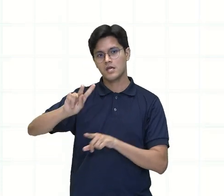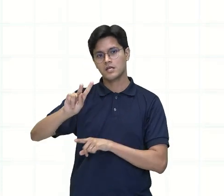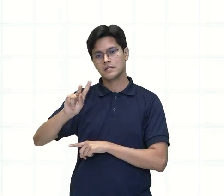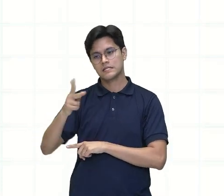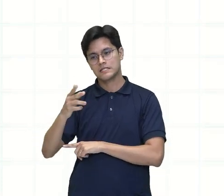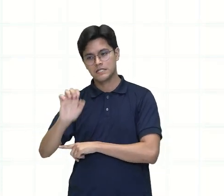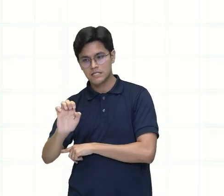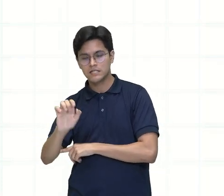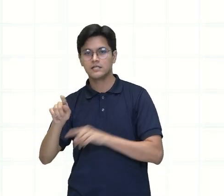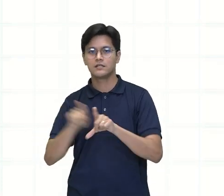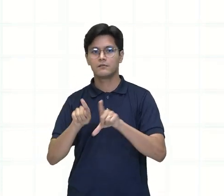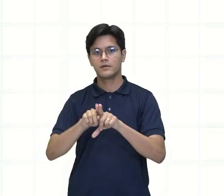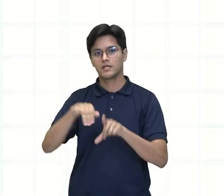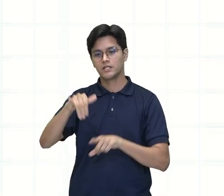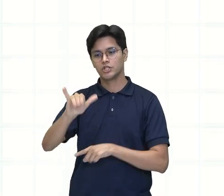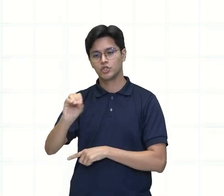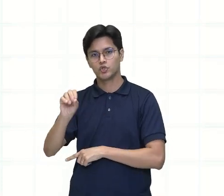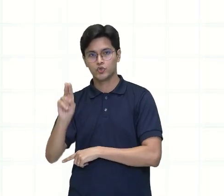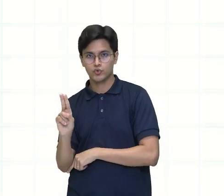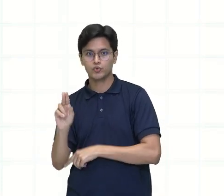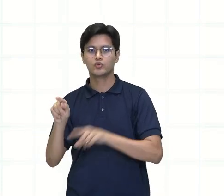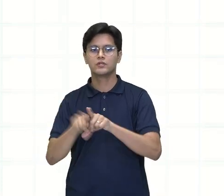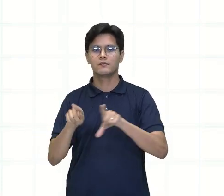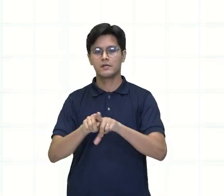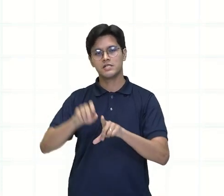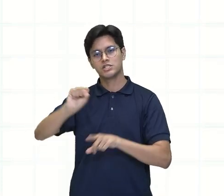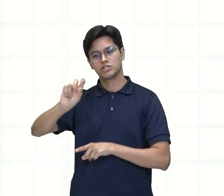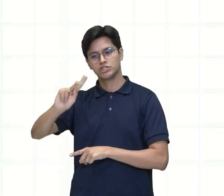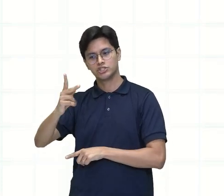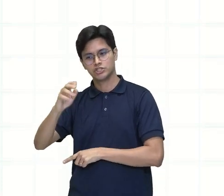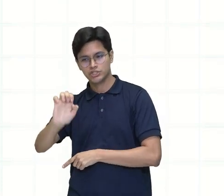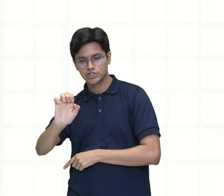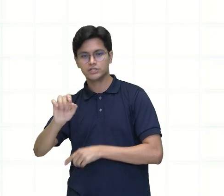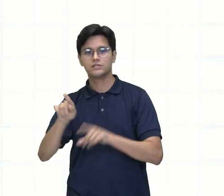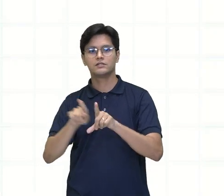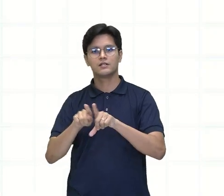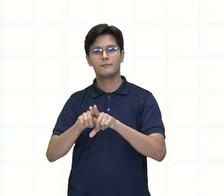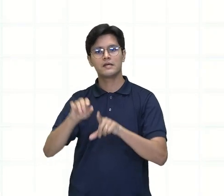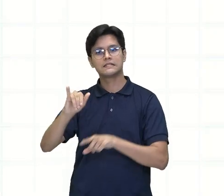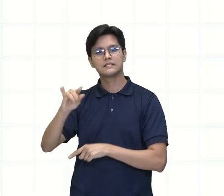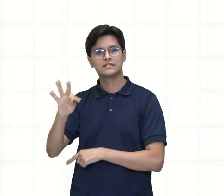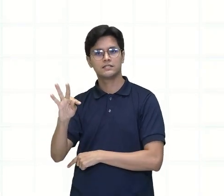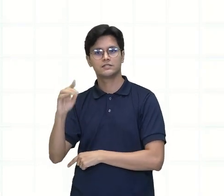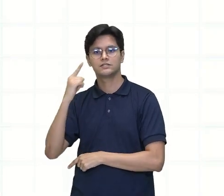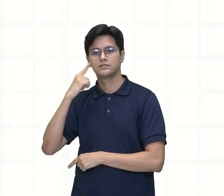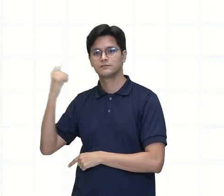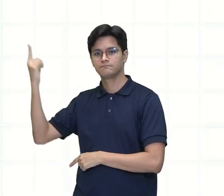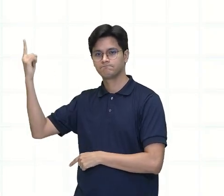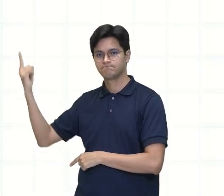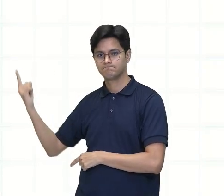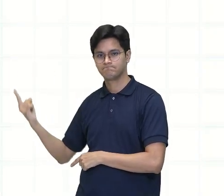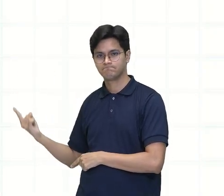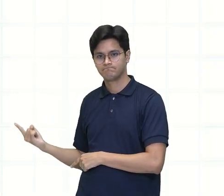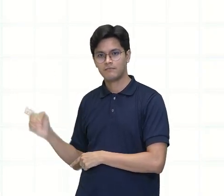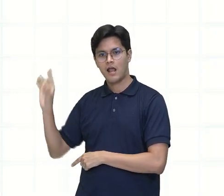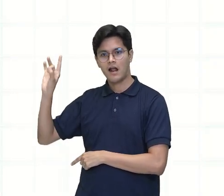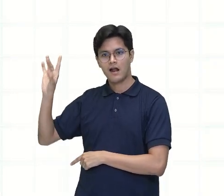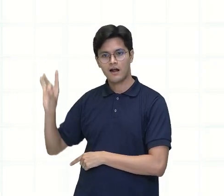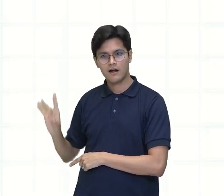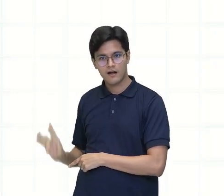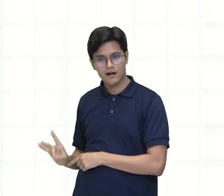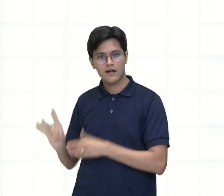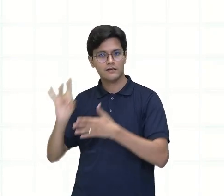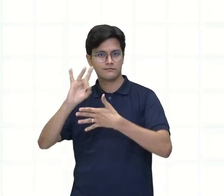ele, she, que é ela, e o it, ele e ela. Então, para cada um desses pronomes, né, com função